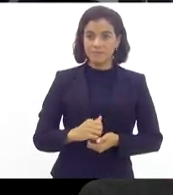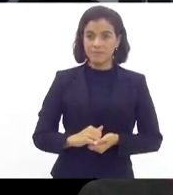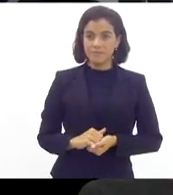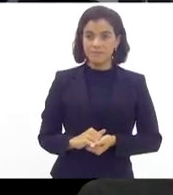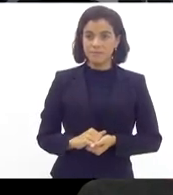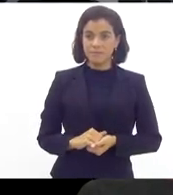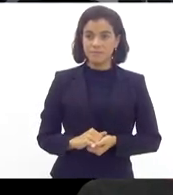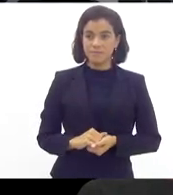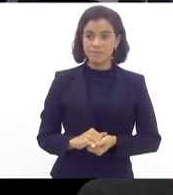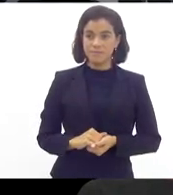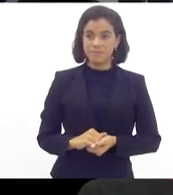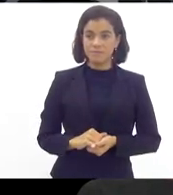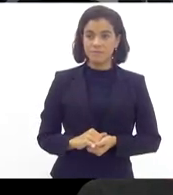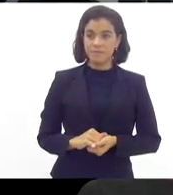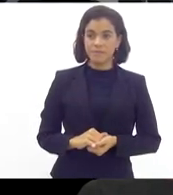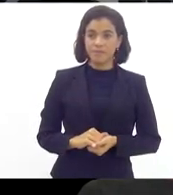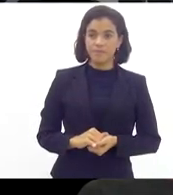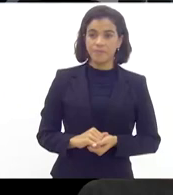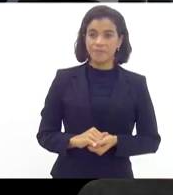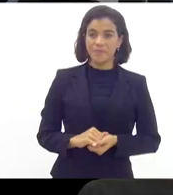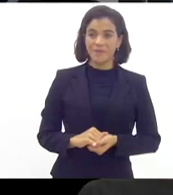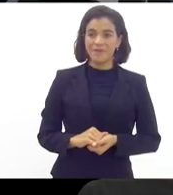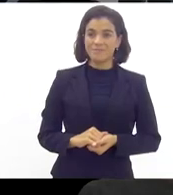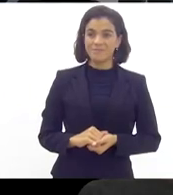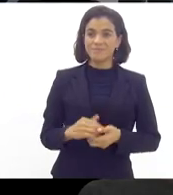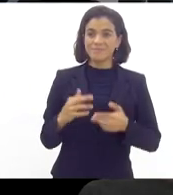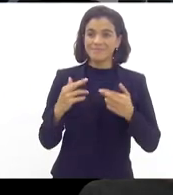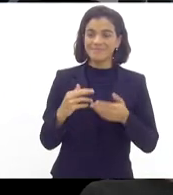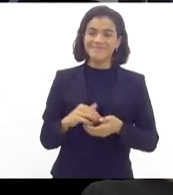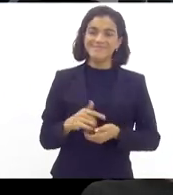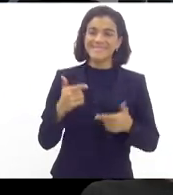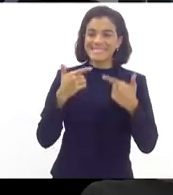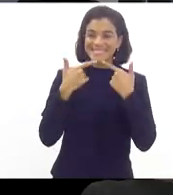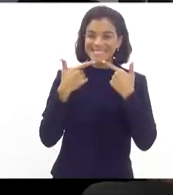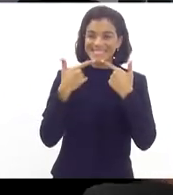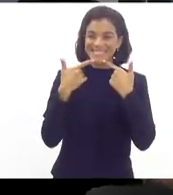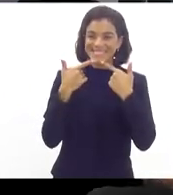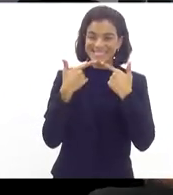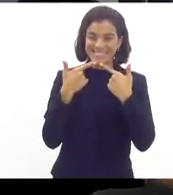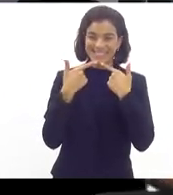Bom, nem agradecer a Deus, eu vou agradecer.